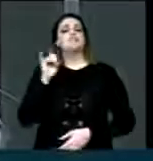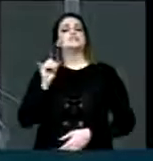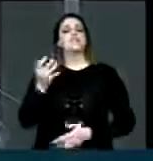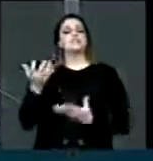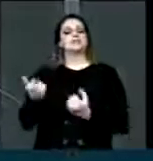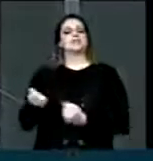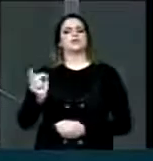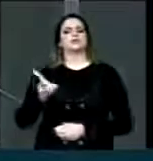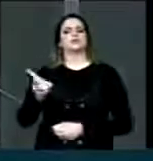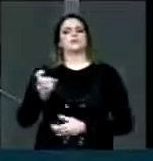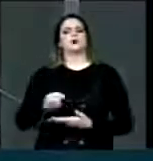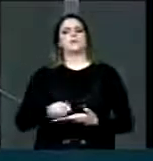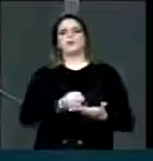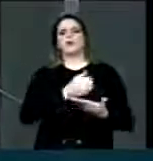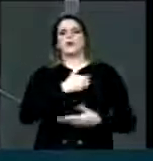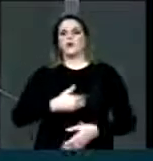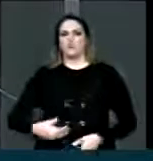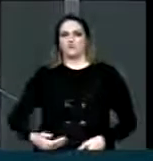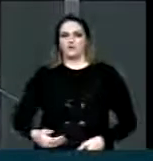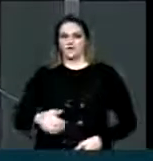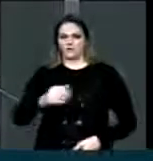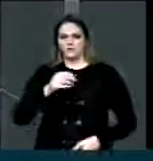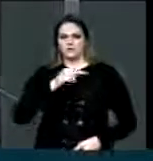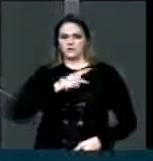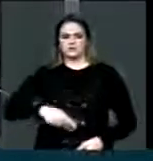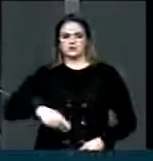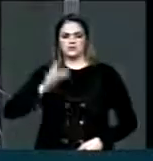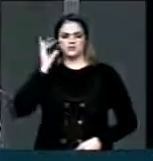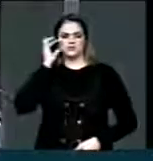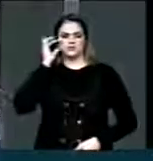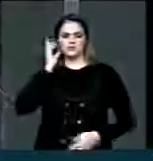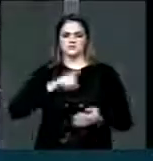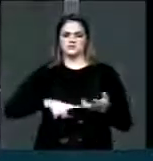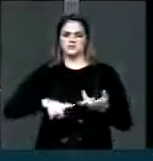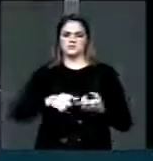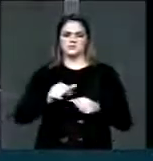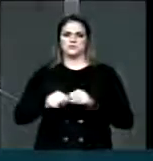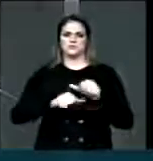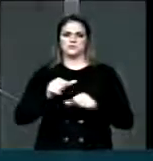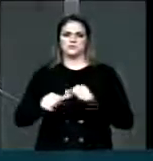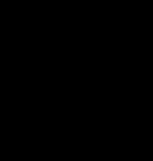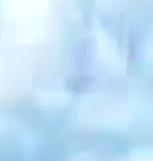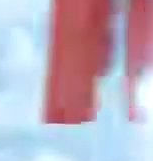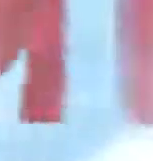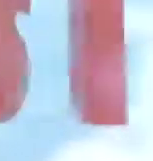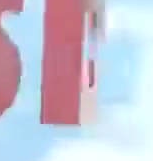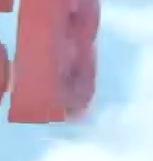continuar apoiando o governo da presidente Dilma com essas ações. Obrigado, presidente.